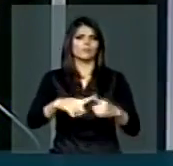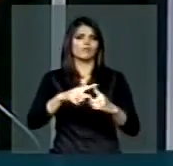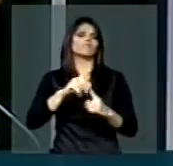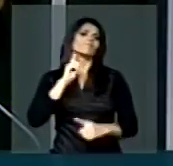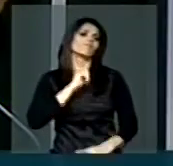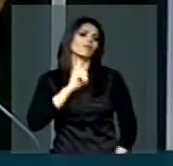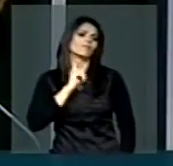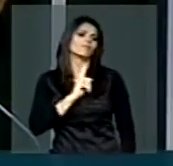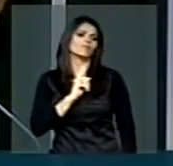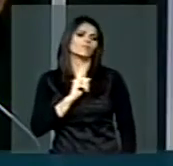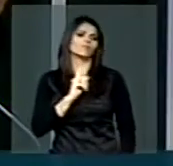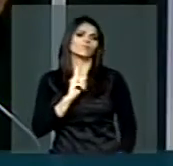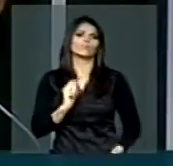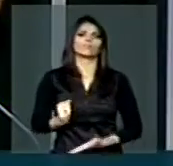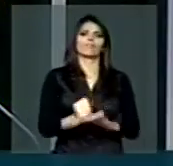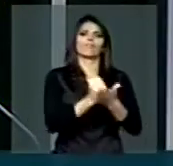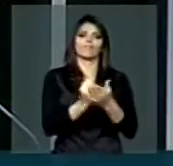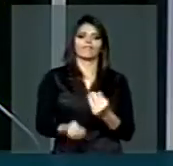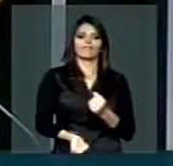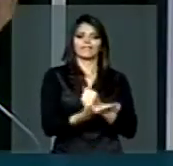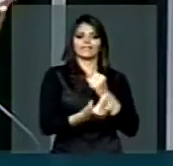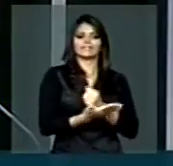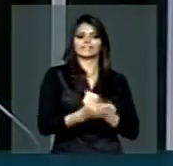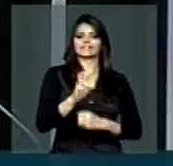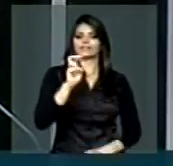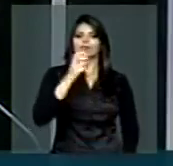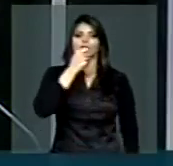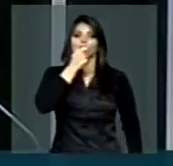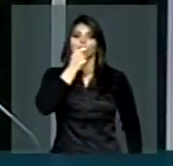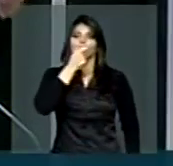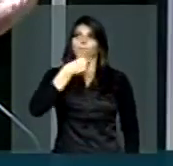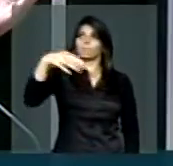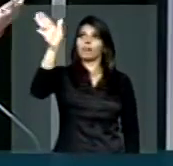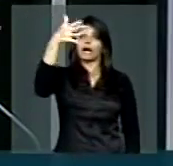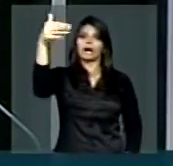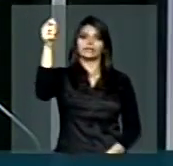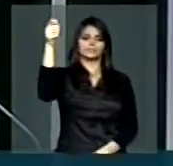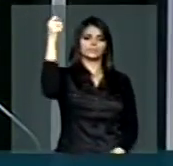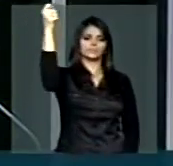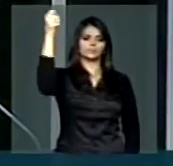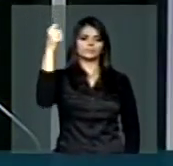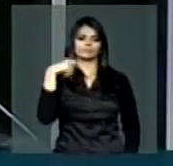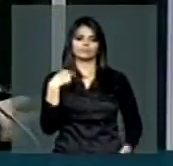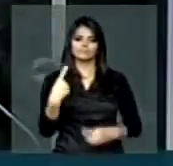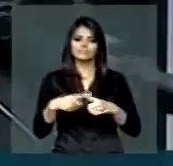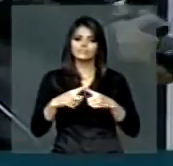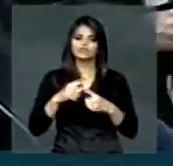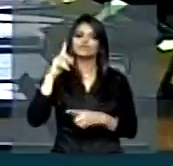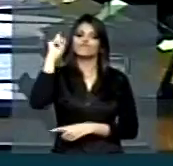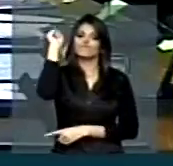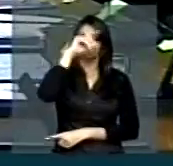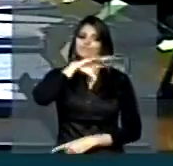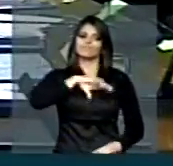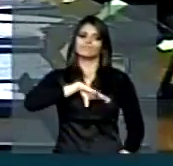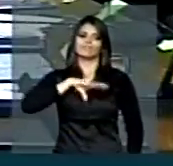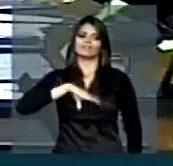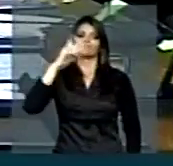Flamengo joga com 5. De apito na boca, de bandeirinha lá atrás, quer dizer, fica difícil